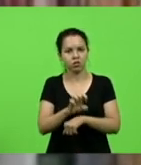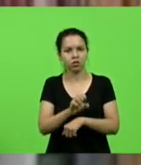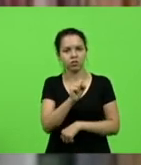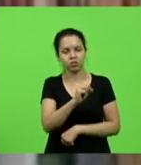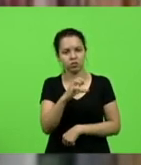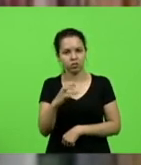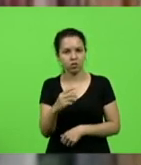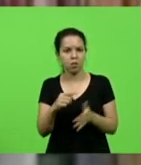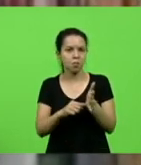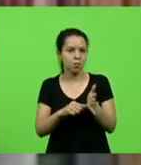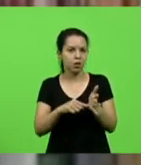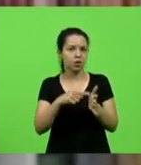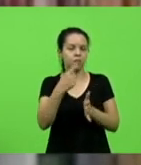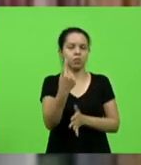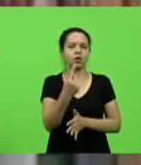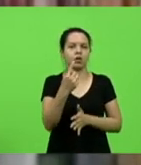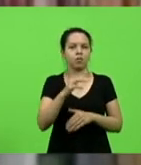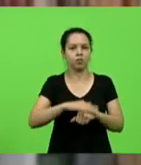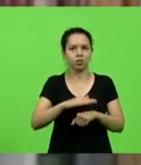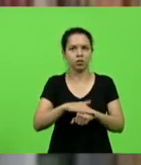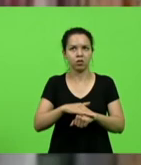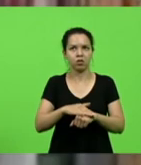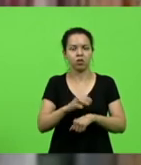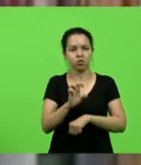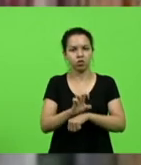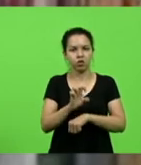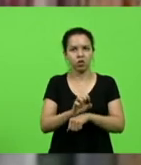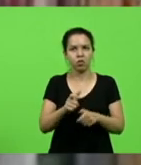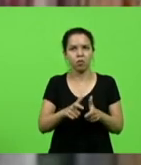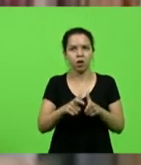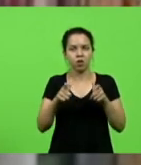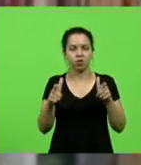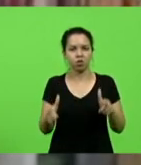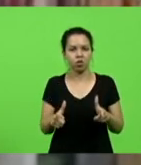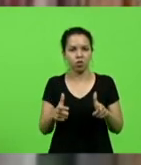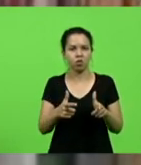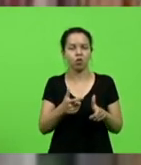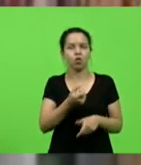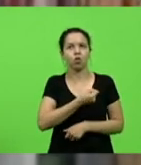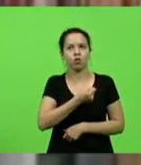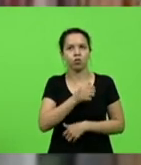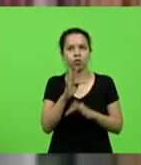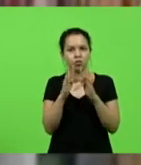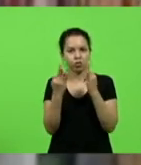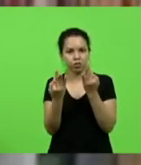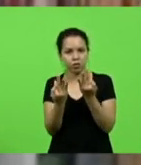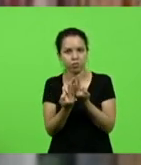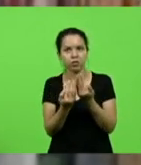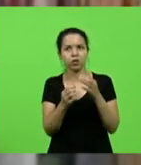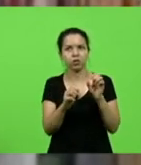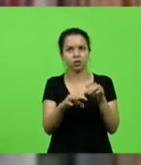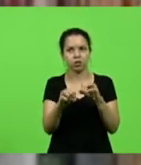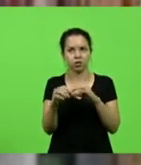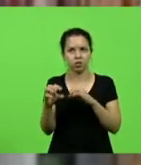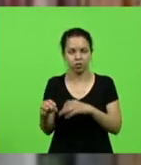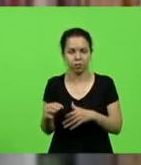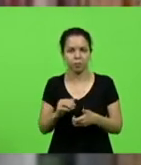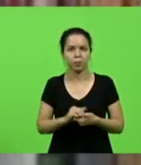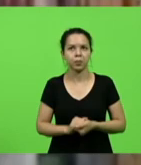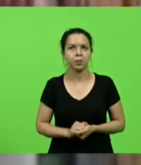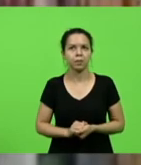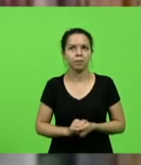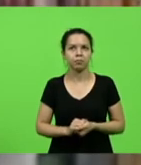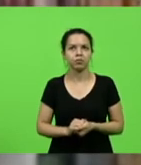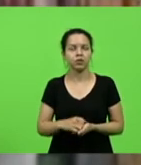protagonista por ser o estado com o maior número de famílias educadoras. Também foi dito aqui pela doutora Maria Tereza Cobra que nós